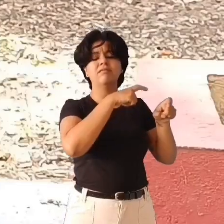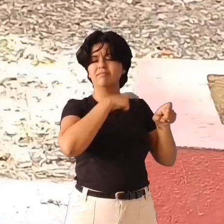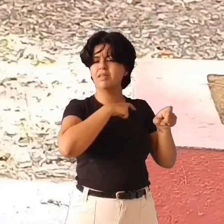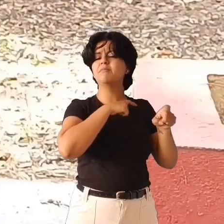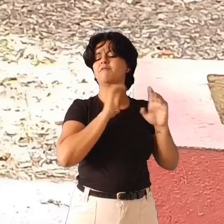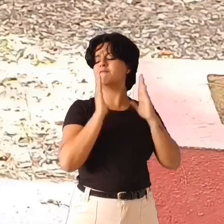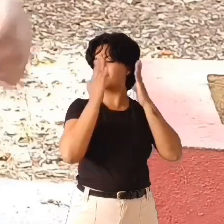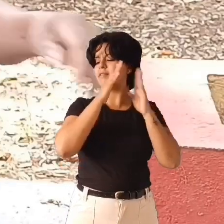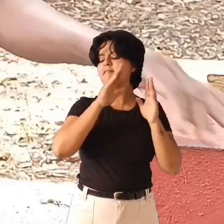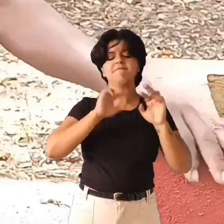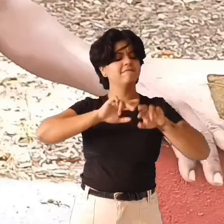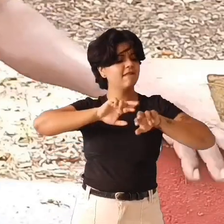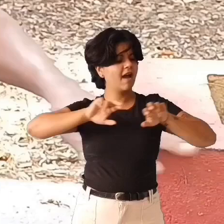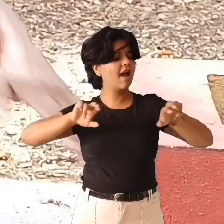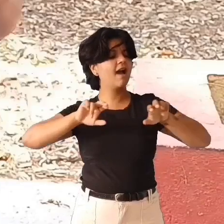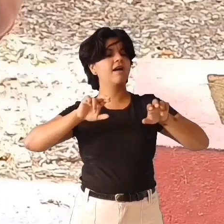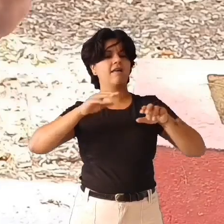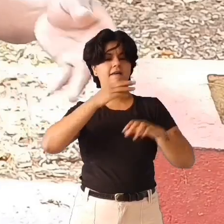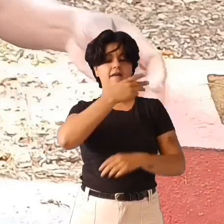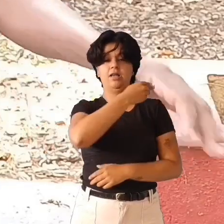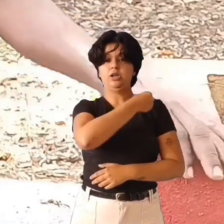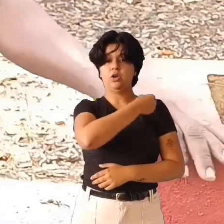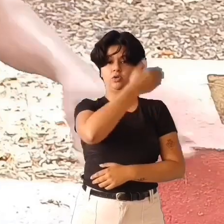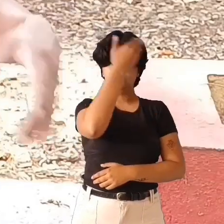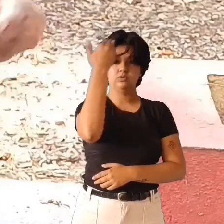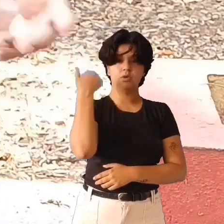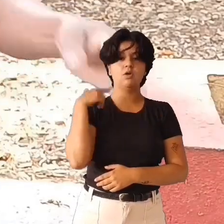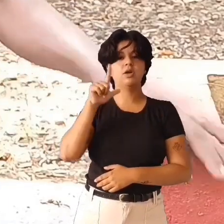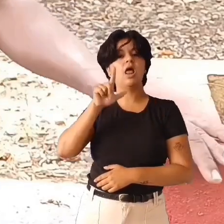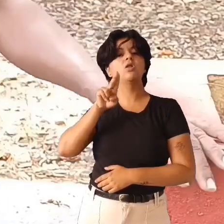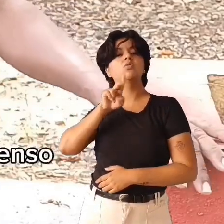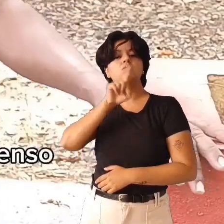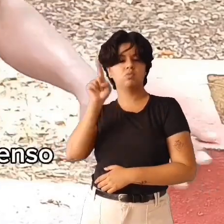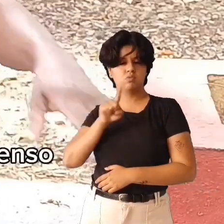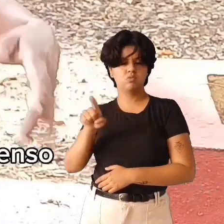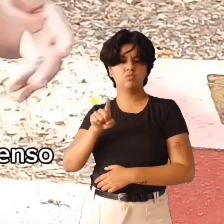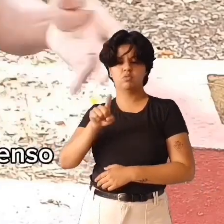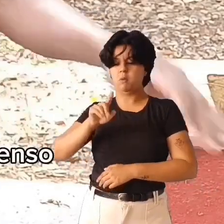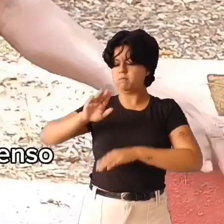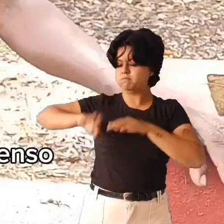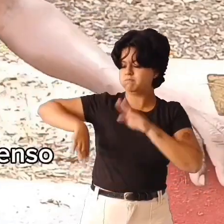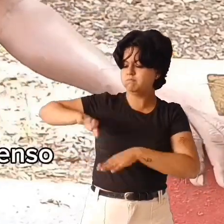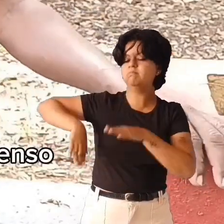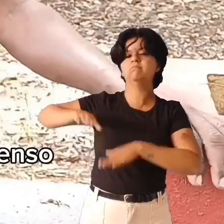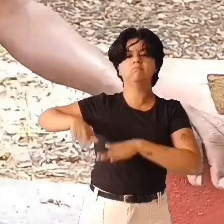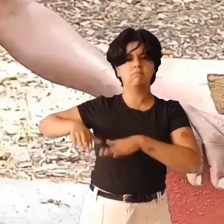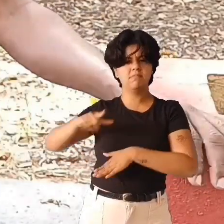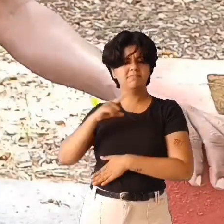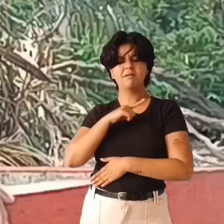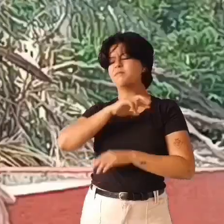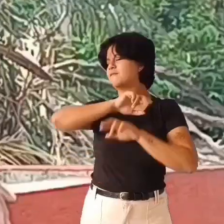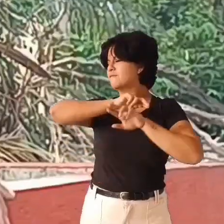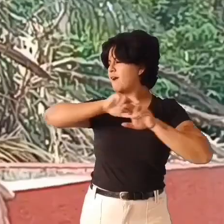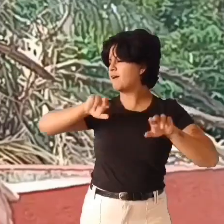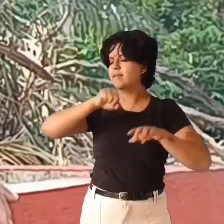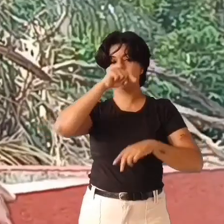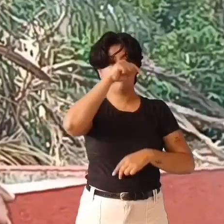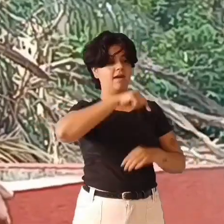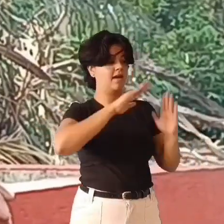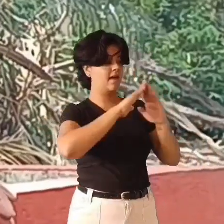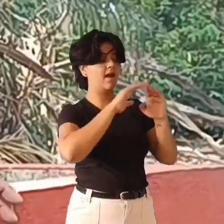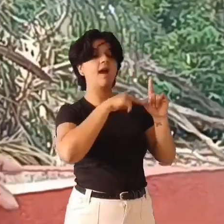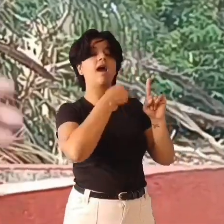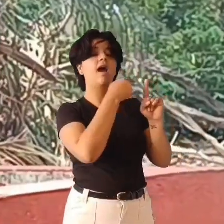temos todas essas festas, nós temos a festa Nossa Senhora da Luz também, que é uma festa de batuque. Então nós temos um calendário muito extenso. E essa igreja